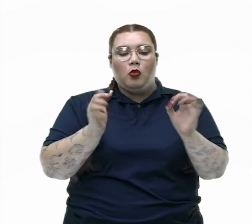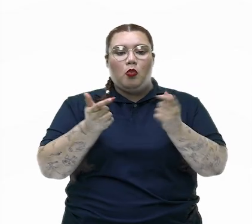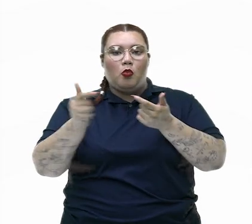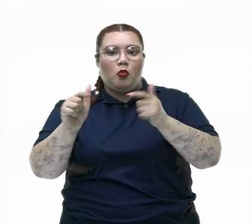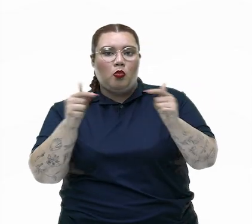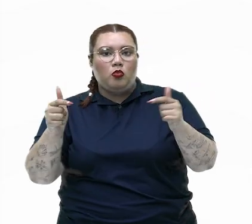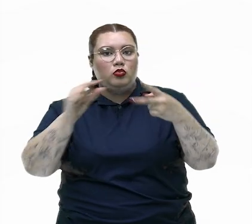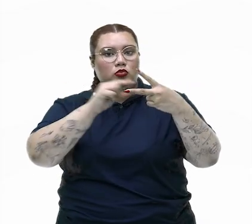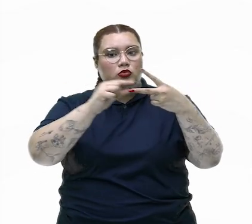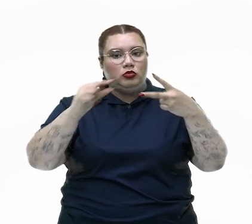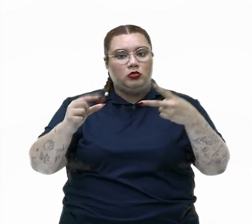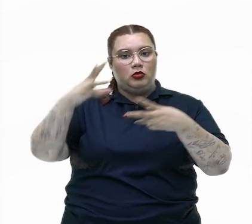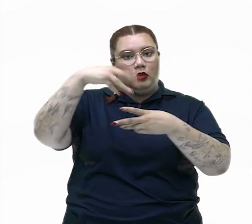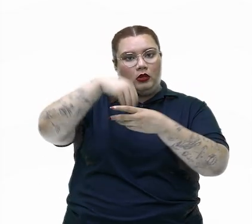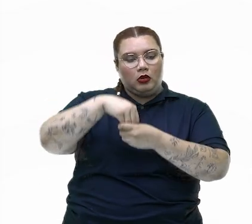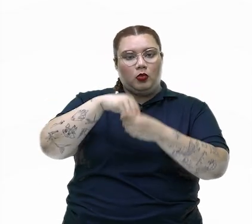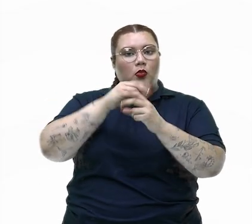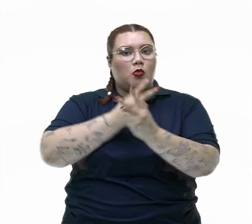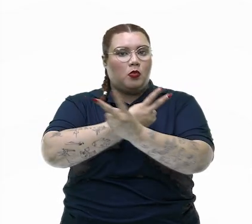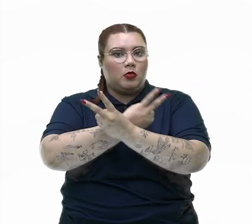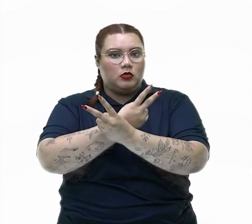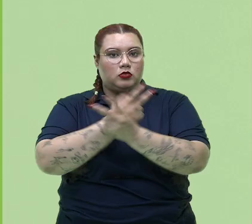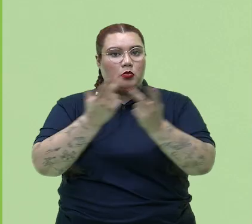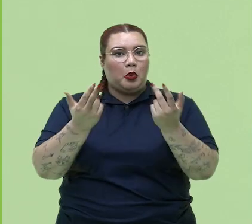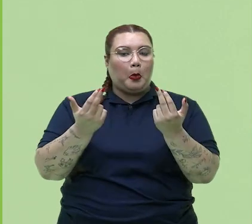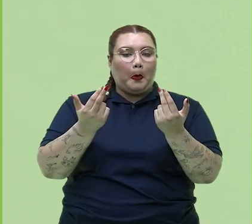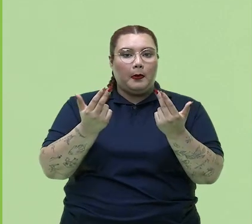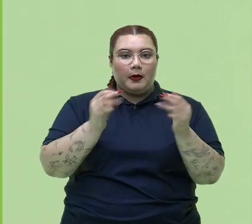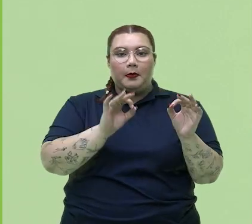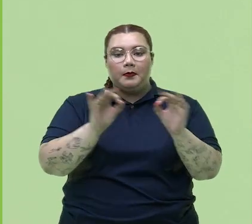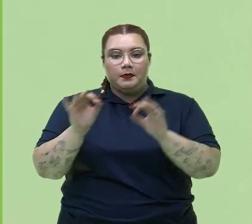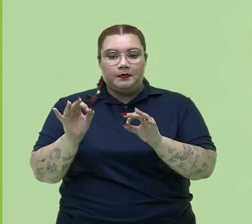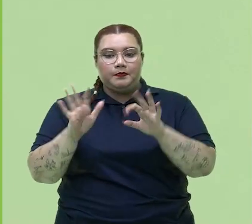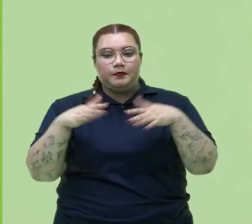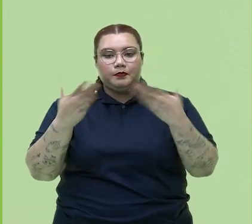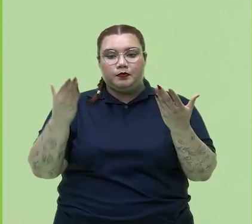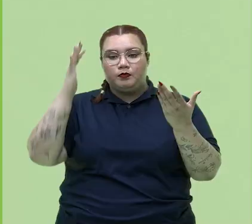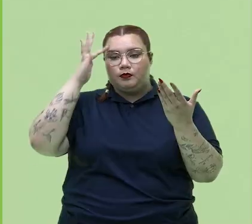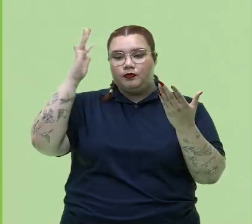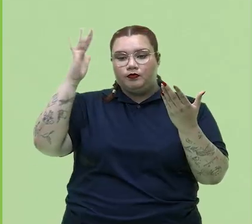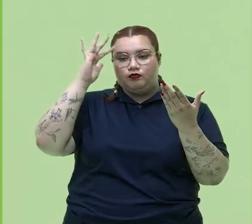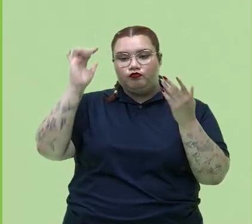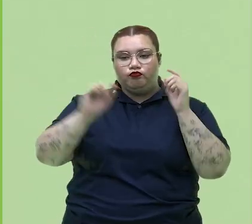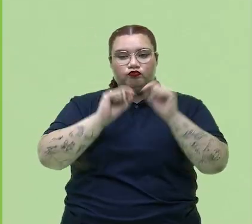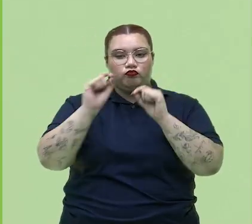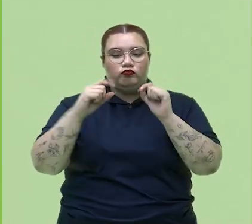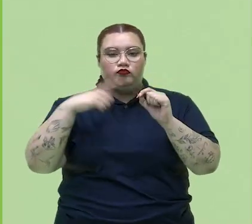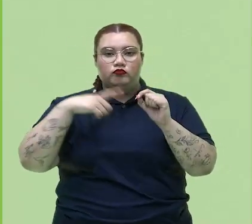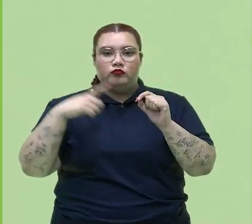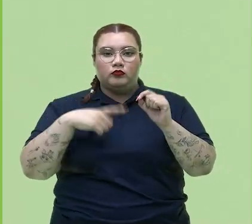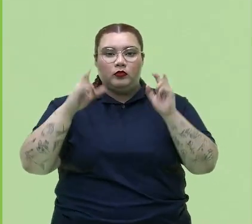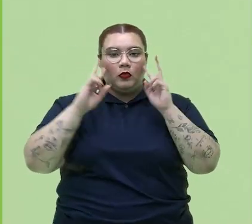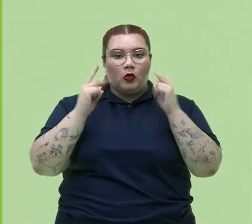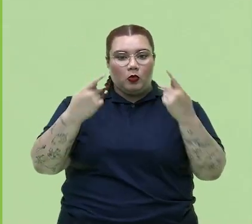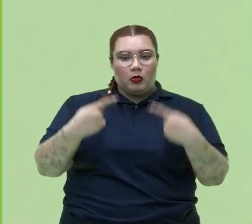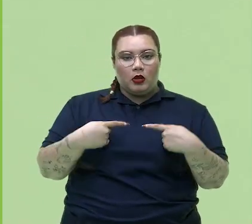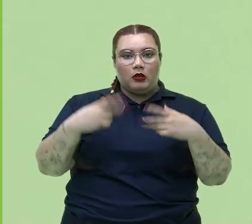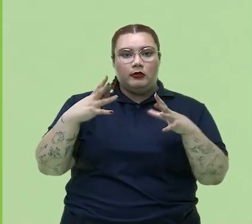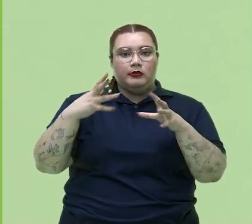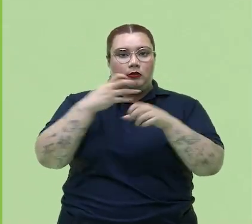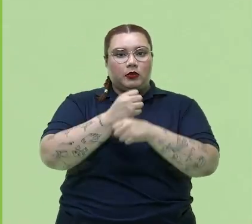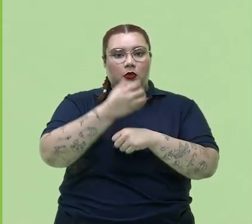outros genes do mesmo cromossomo. Então, imagine só que nós temos aí na espécie humana